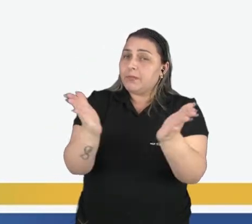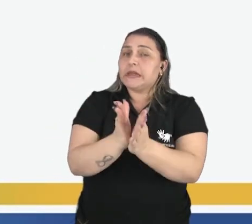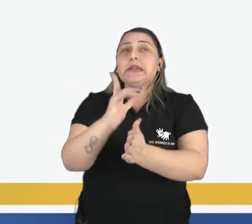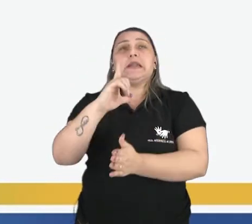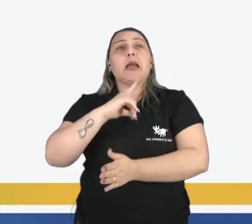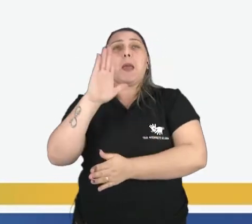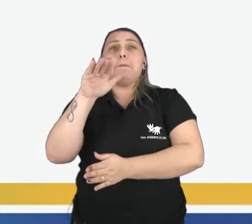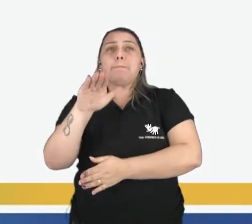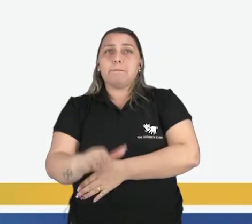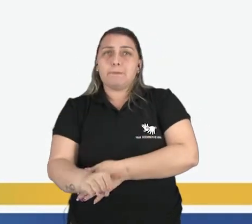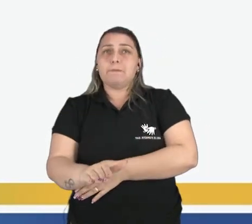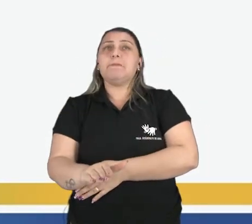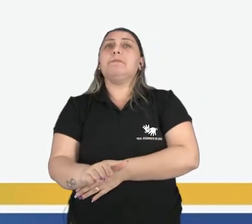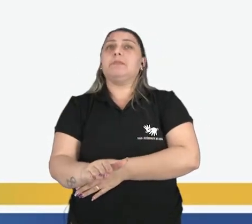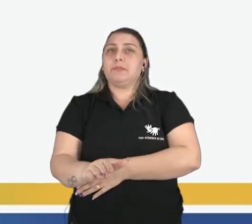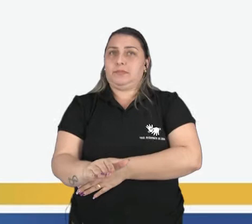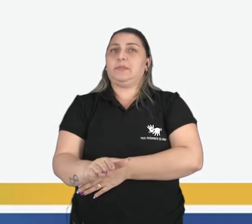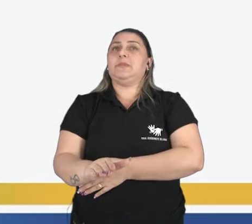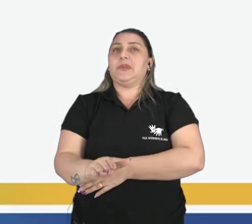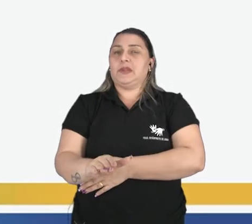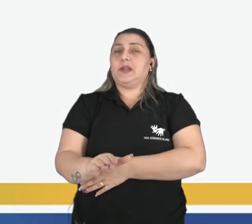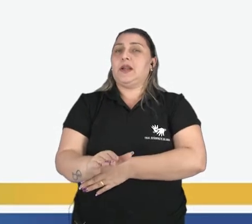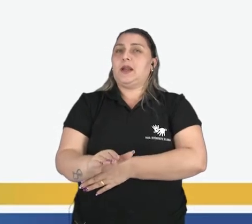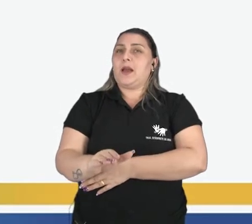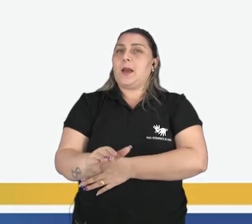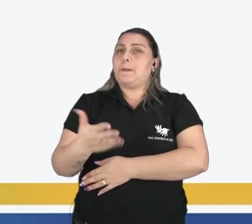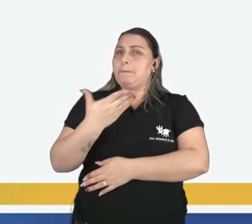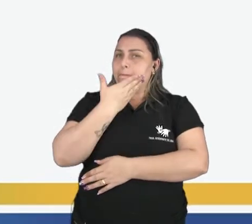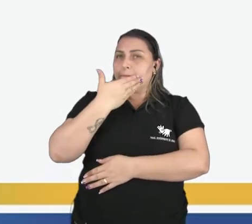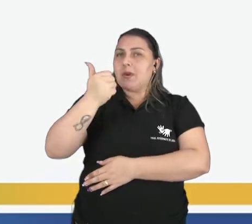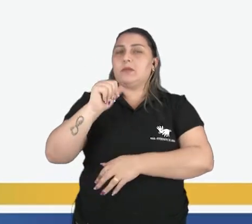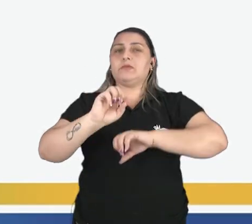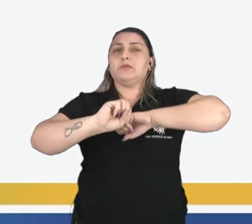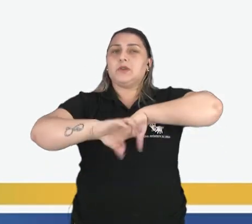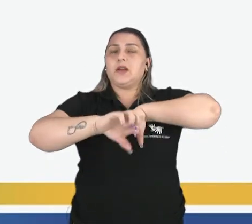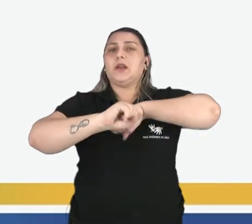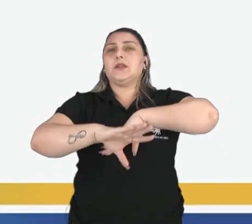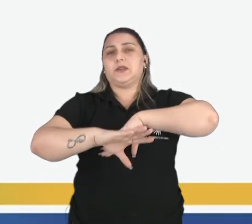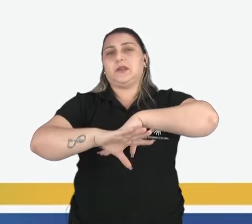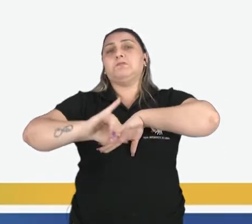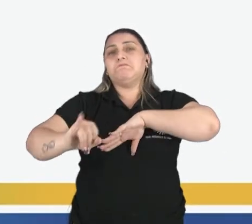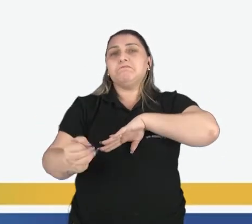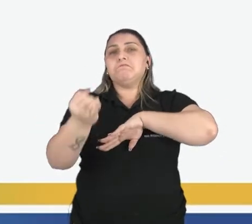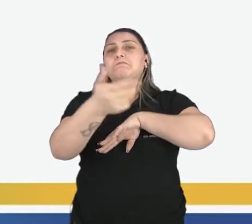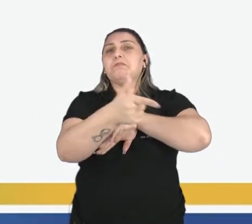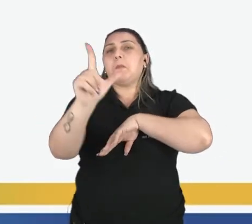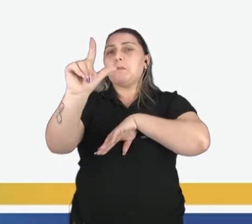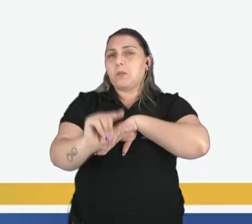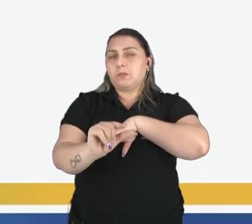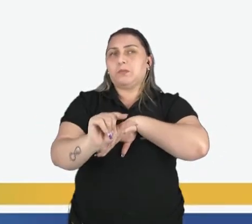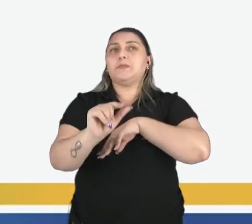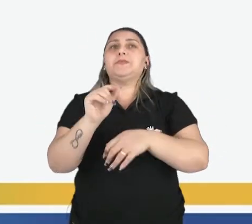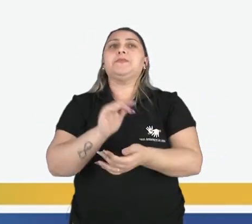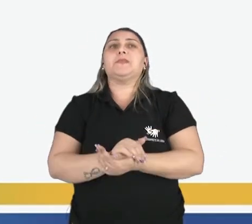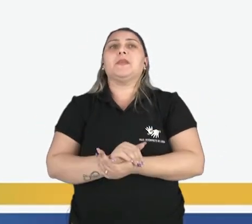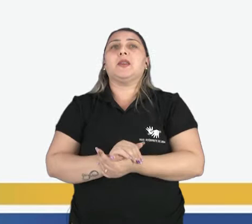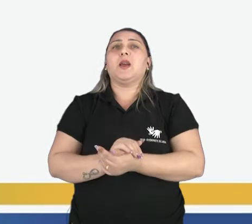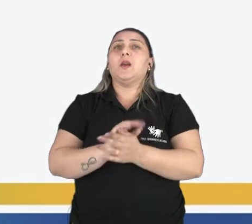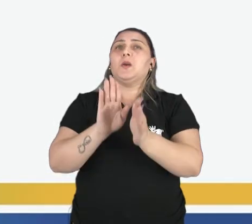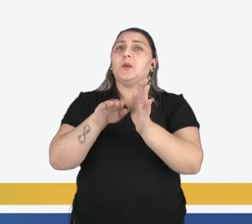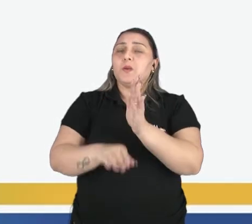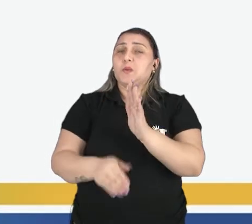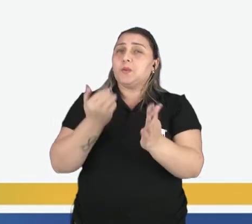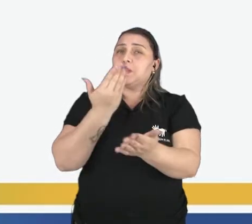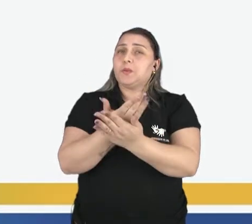tem menos probabilidade de ter uma excelente educação e instrução. Assim, com baixo nível